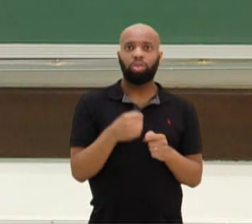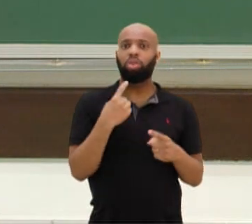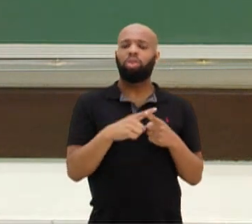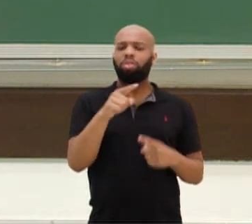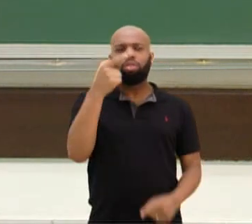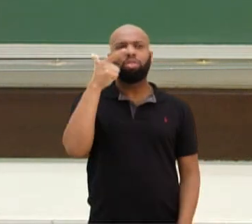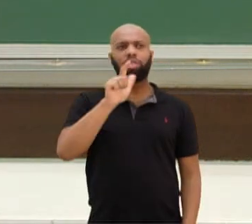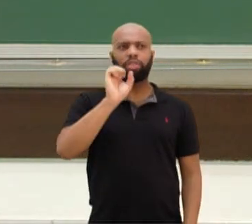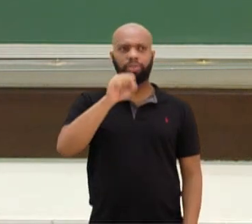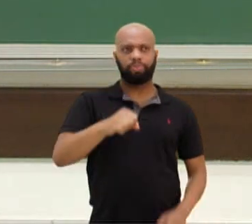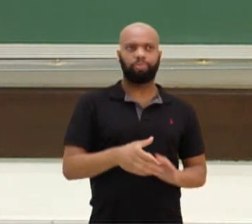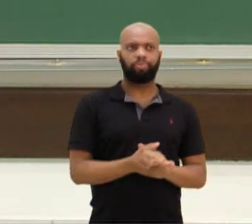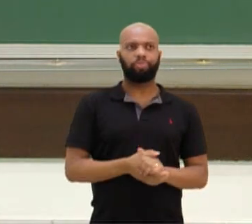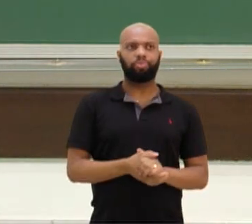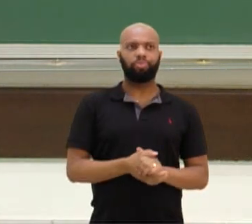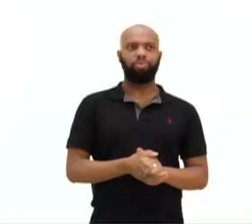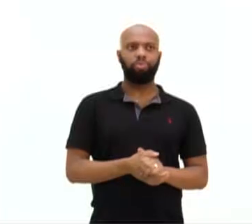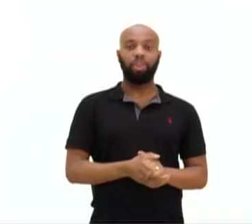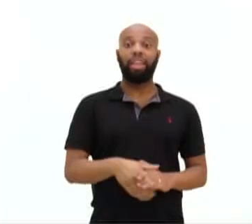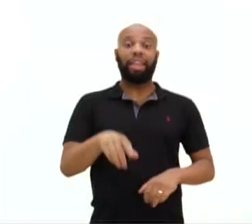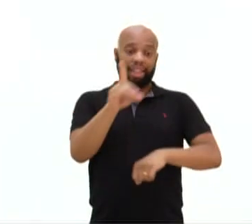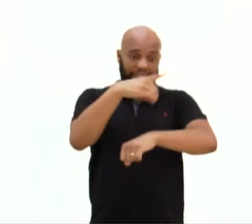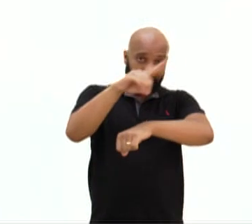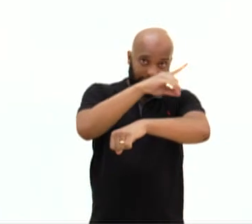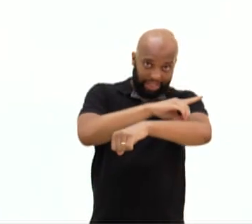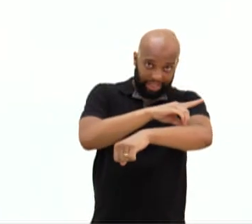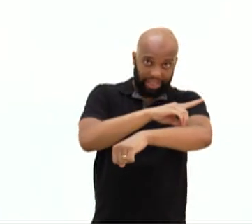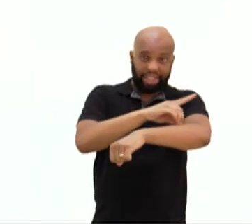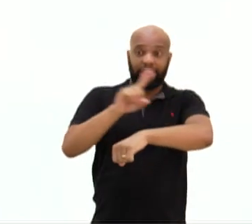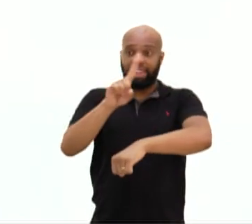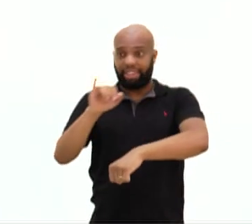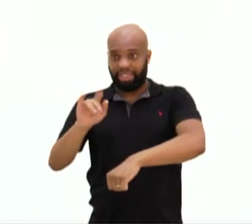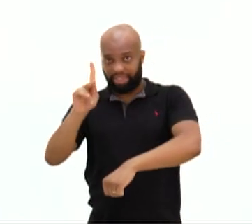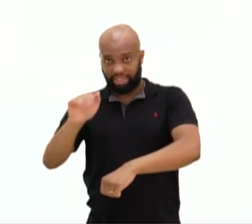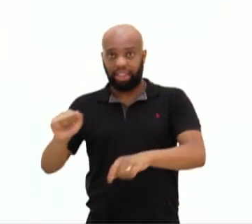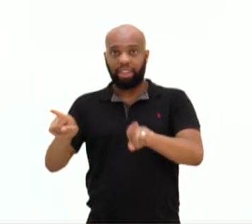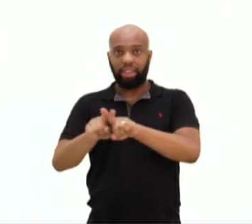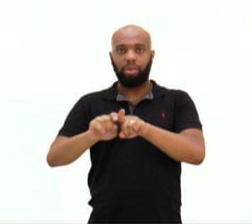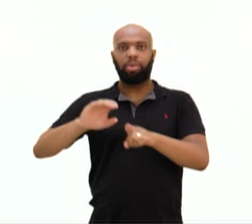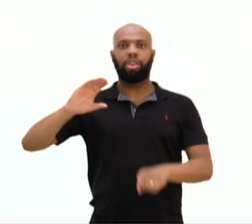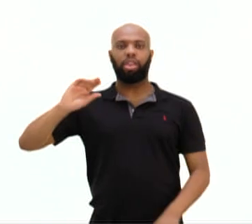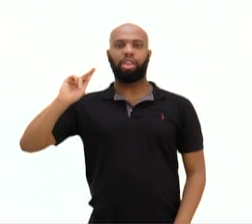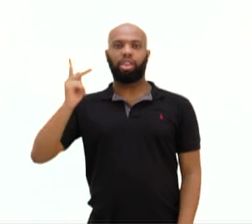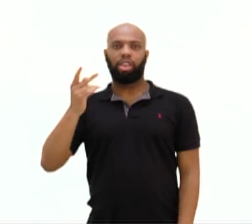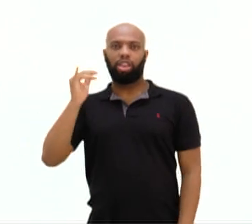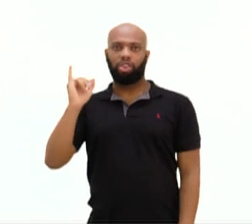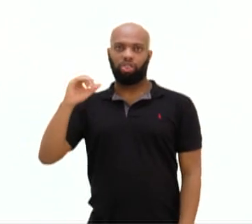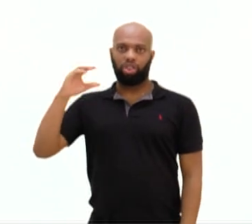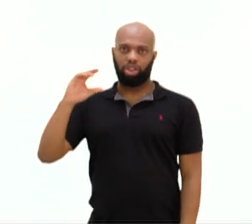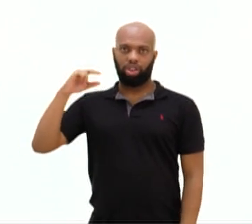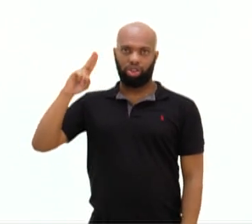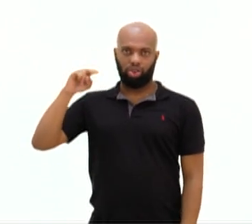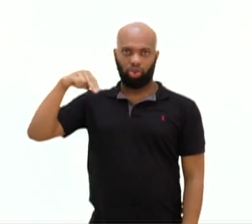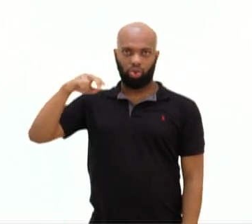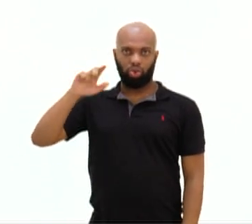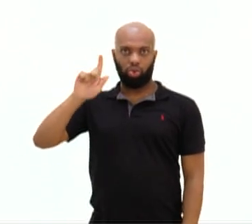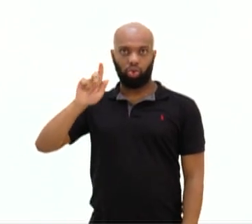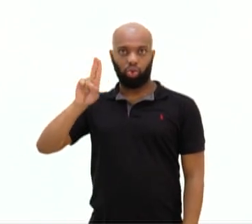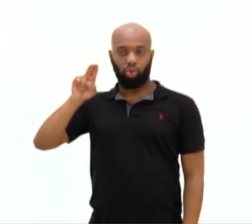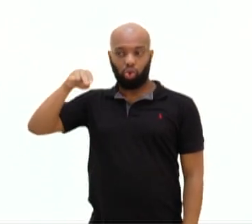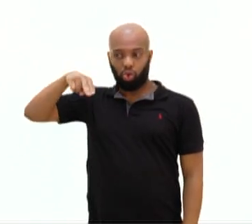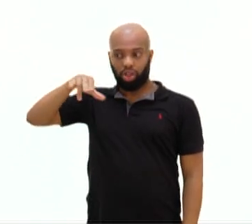conta. Então, primeiro, dengue, chikungunya e zika. Os três são causados por